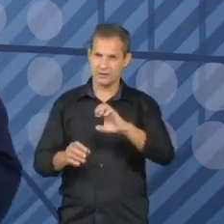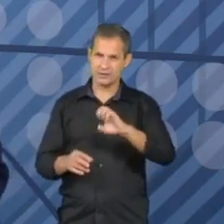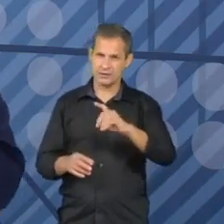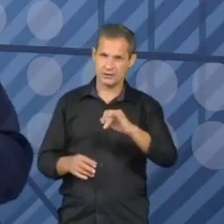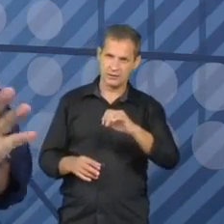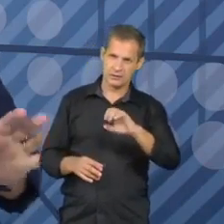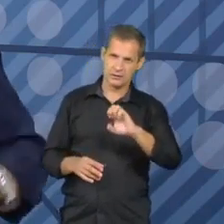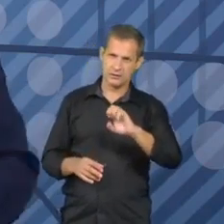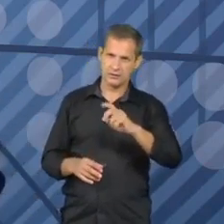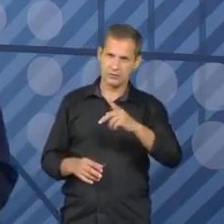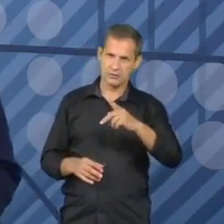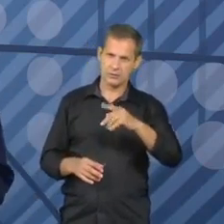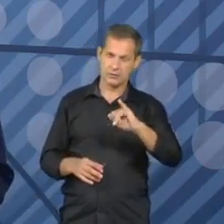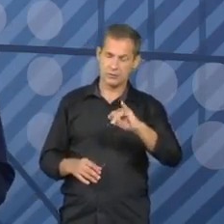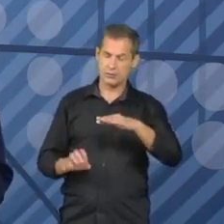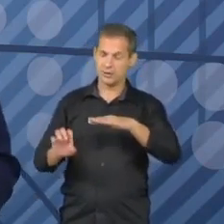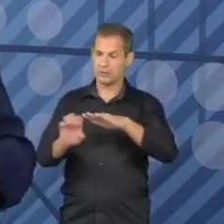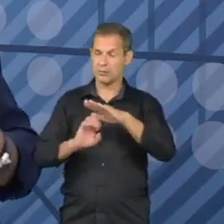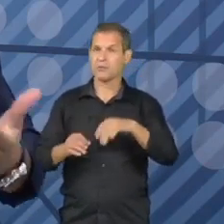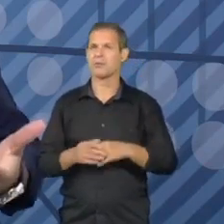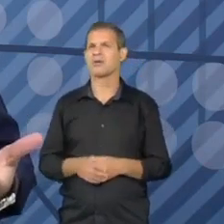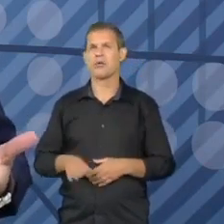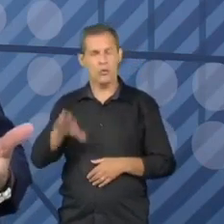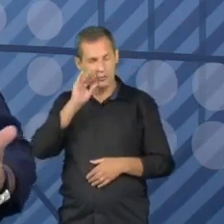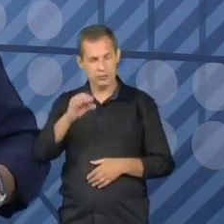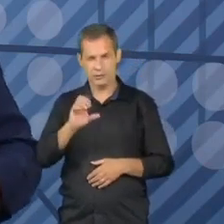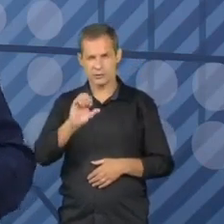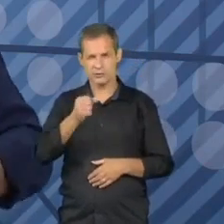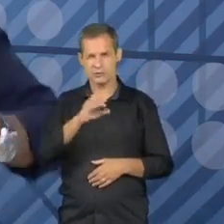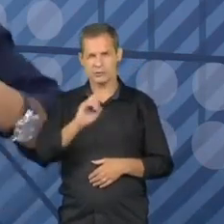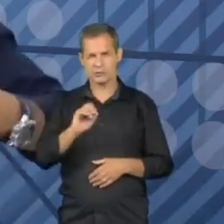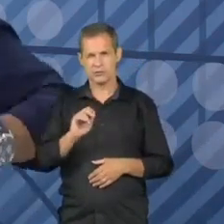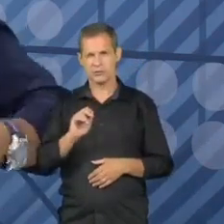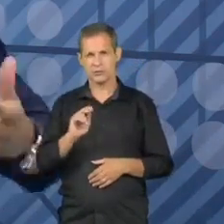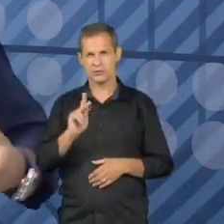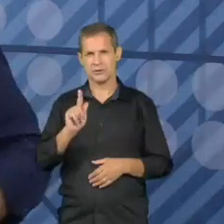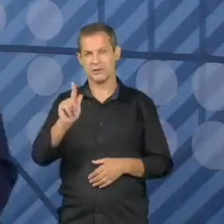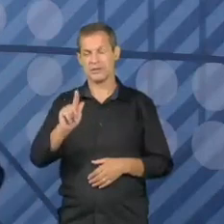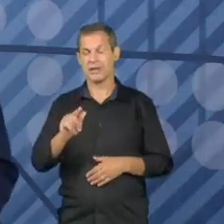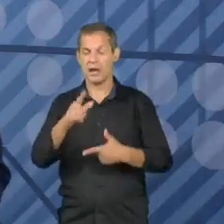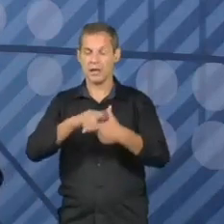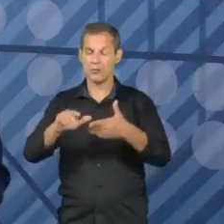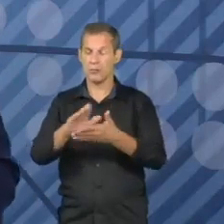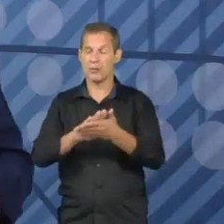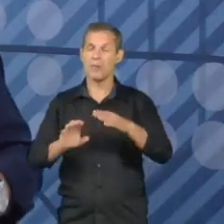funcionários têm 80 quilos, então eu não vou ter problema. E também a altura deles, digamos que eu vou